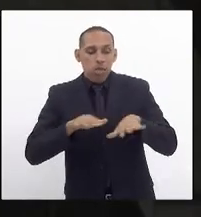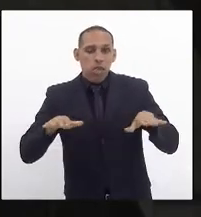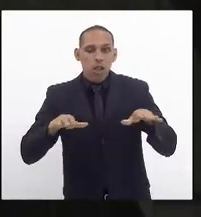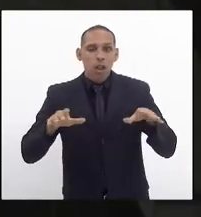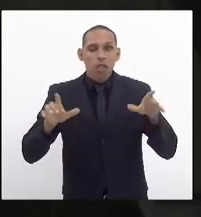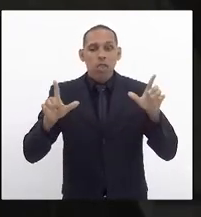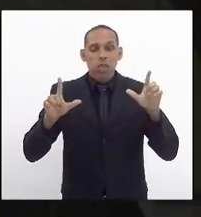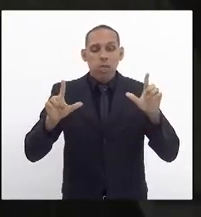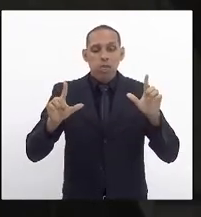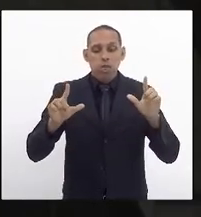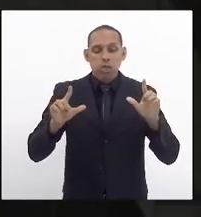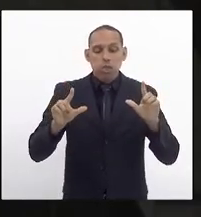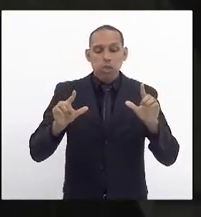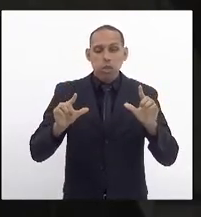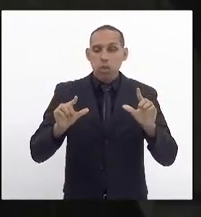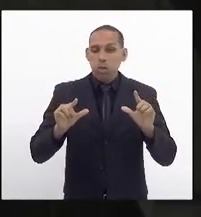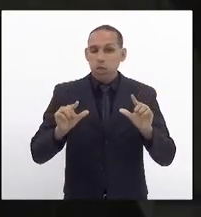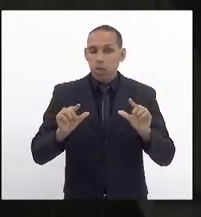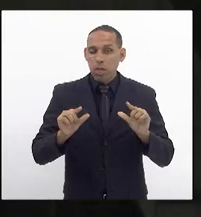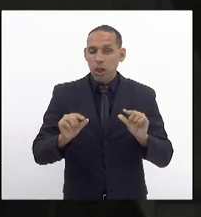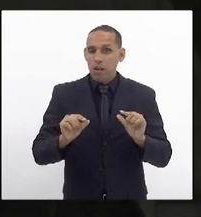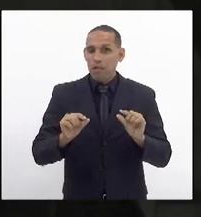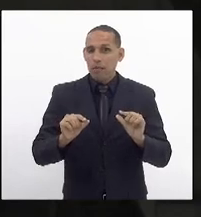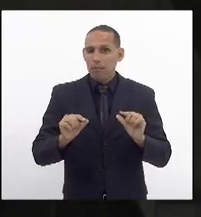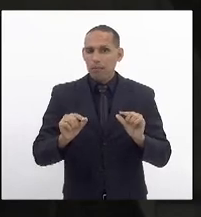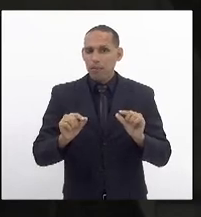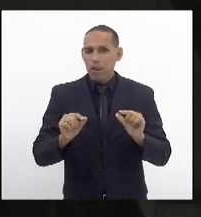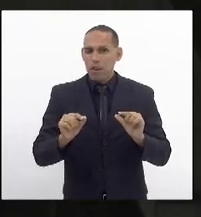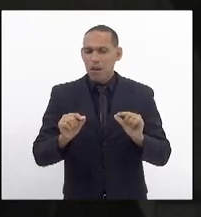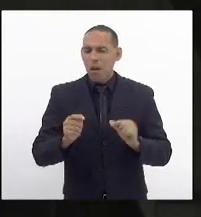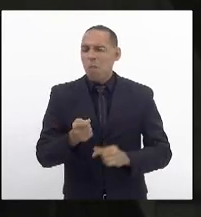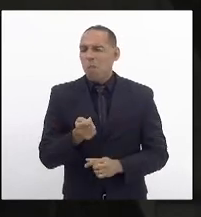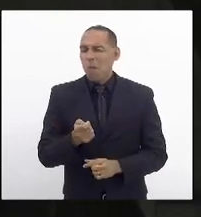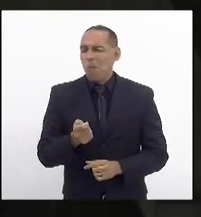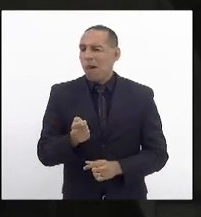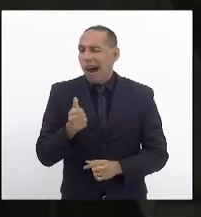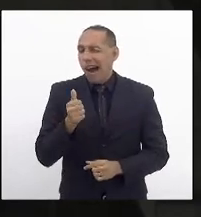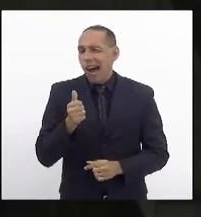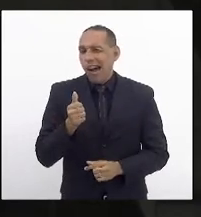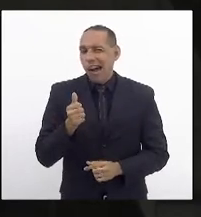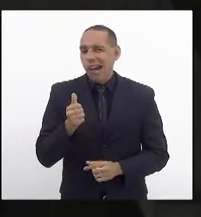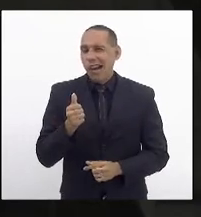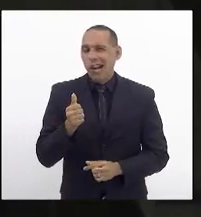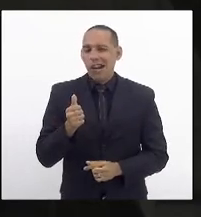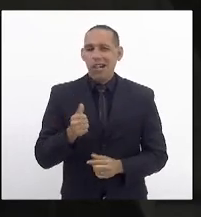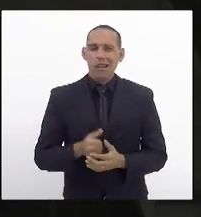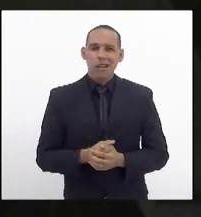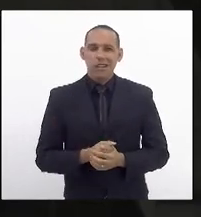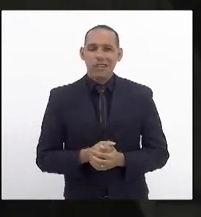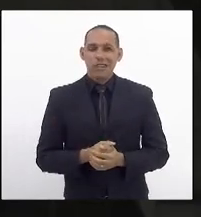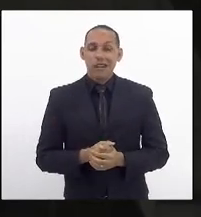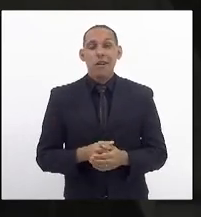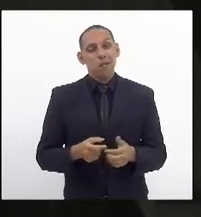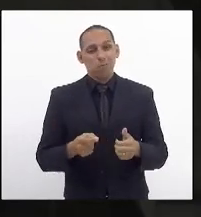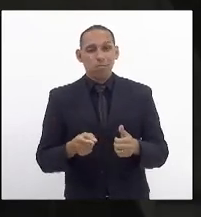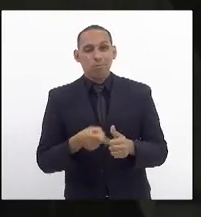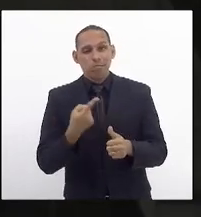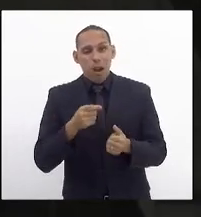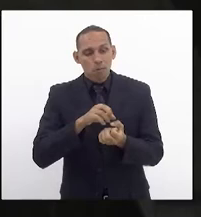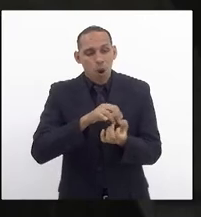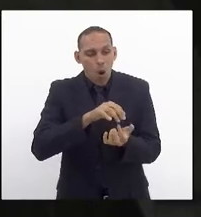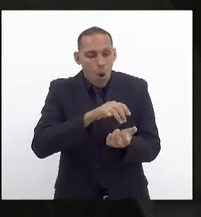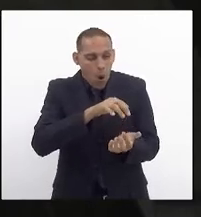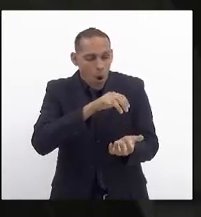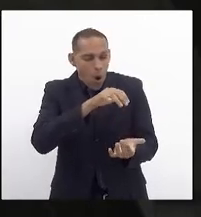a pandemia que praticamente fora o volume de